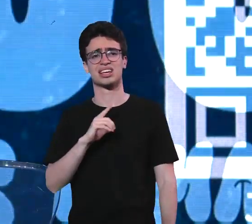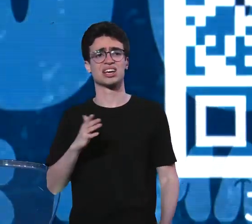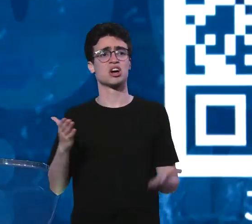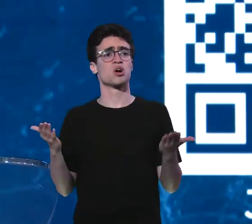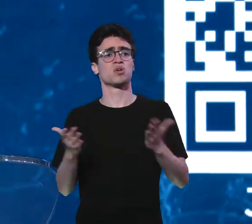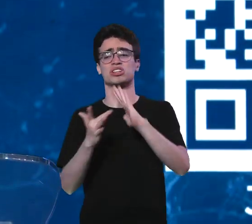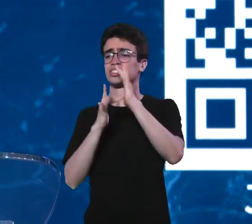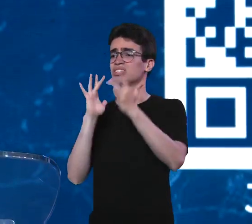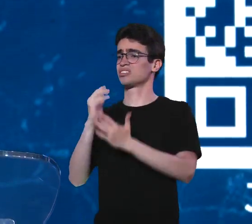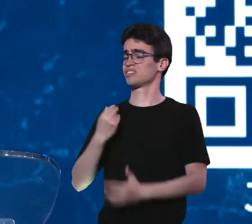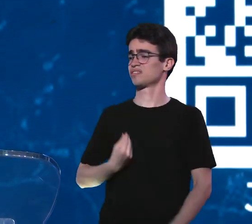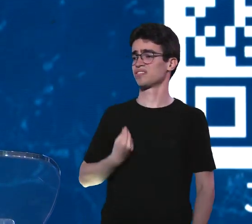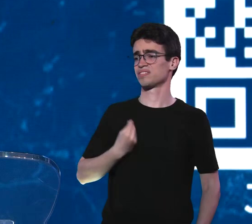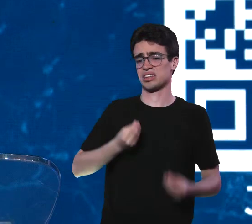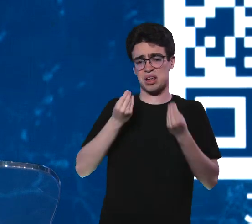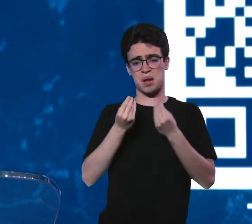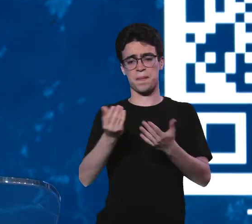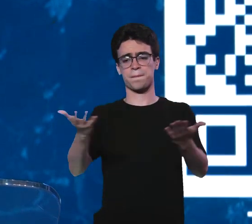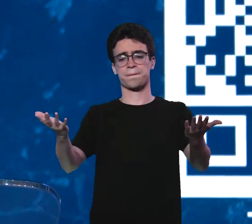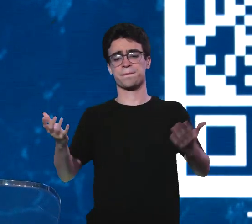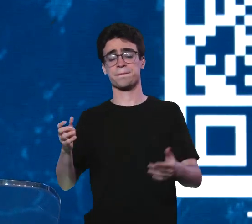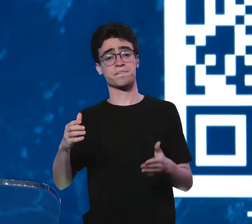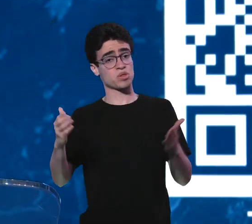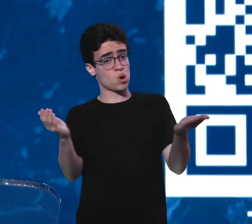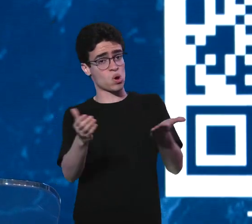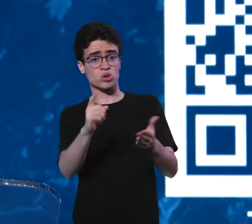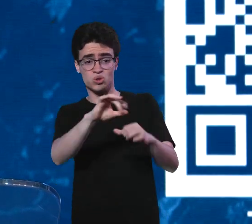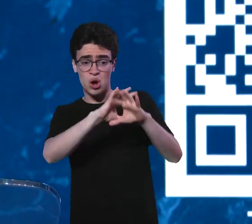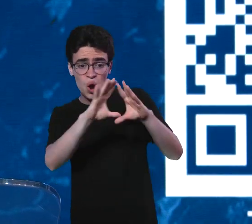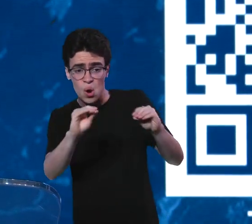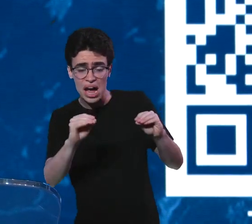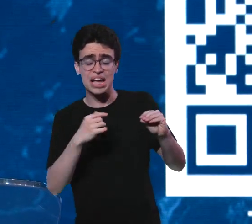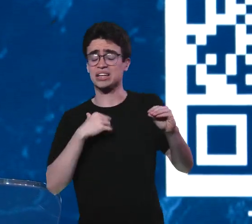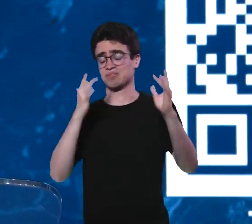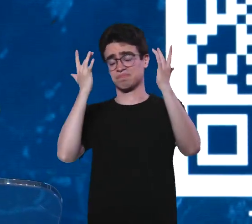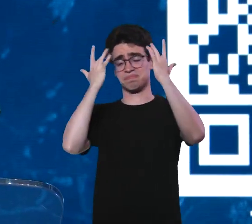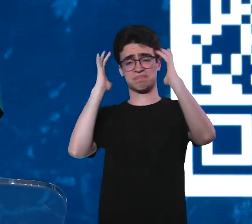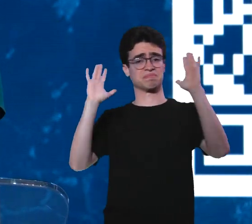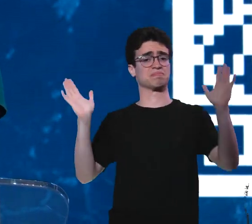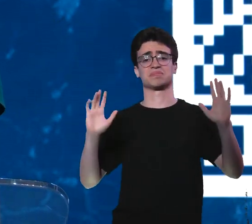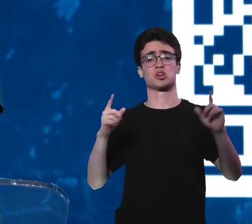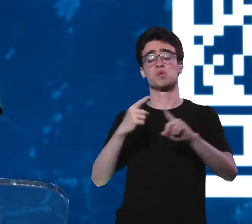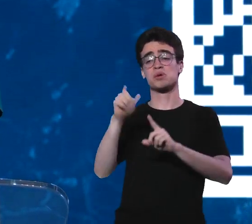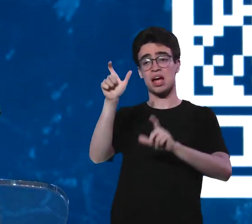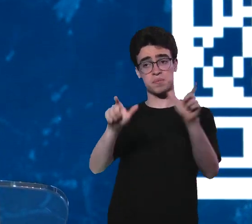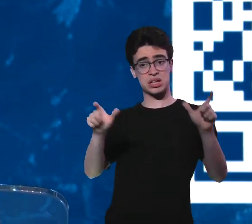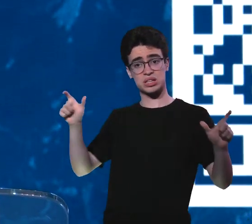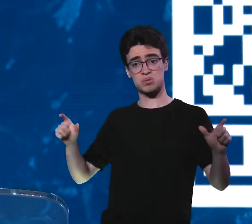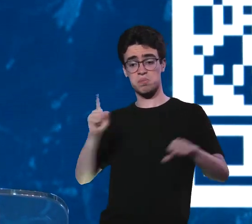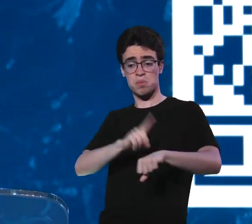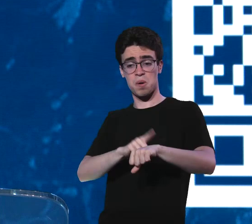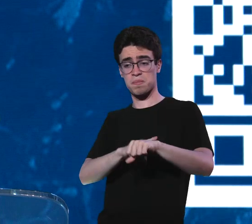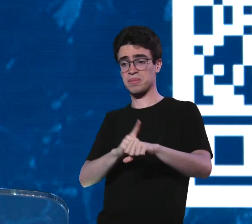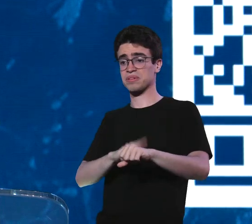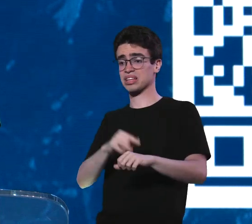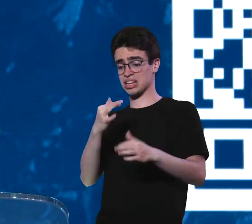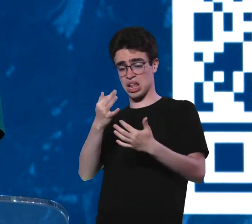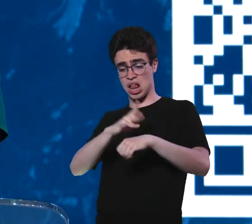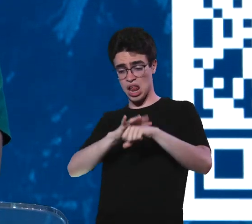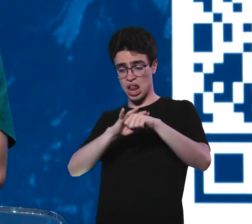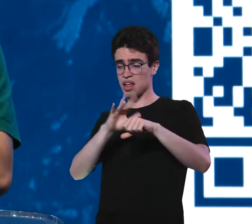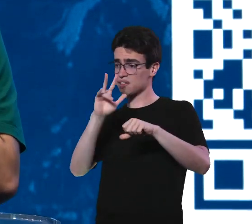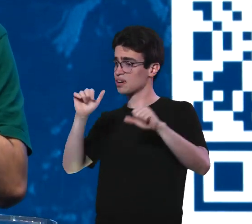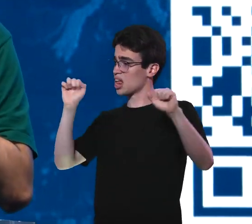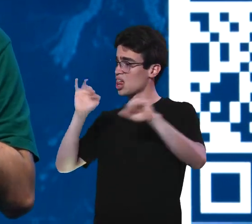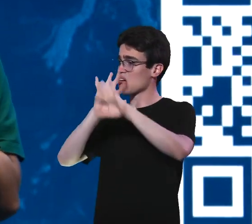para você. Eu não sei se você vai ser curado da sua enfermidade ou não. Tem pessoas que glorificam a Deus no meio das enfermidades e pessoas que